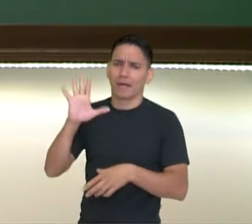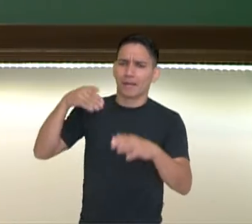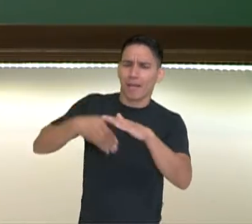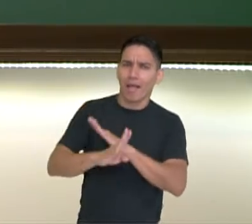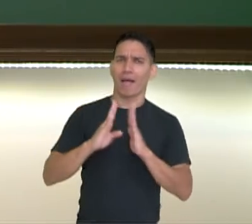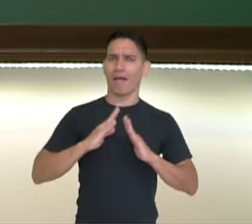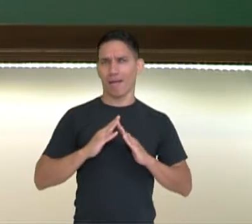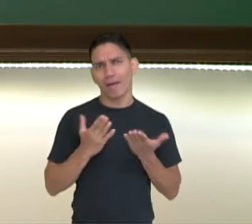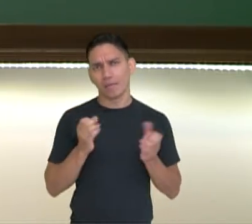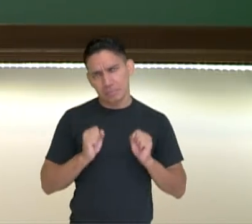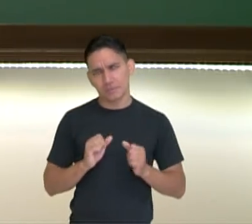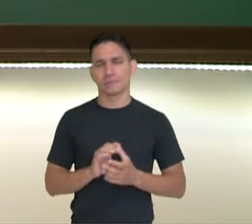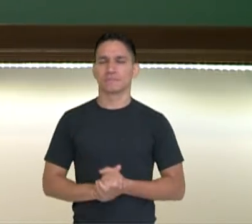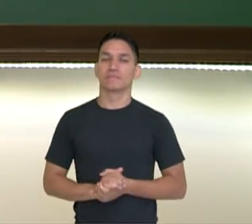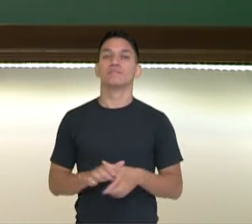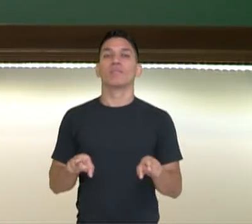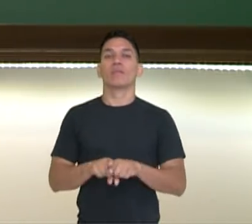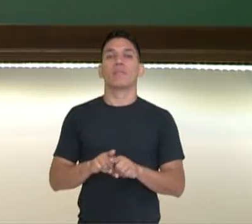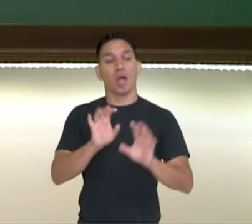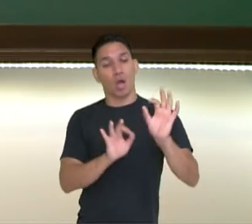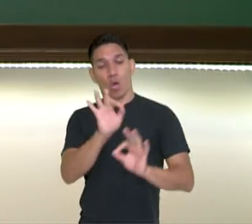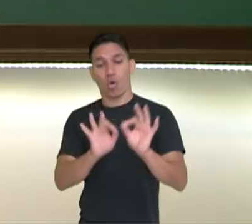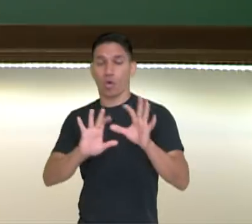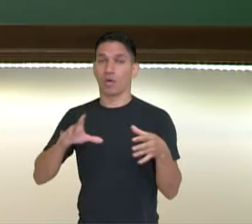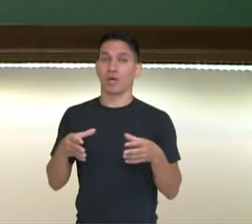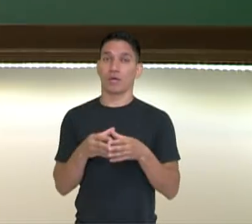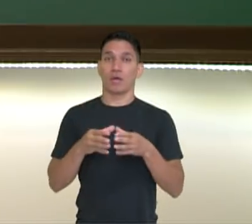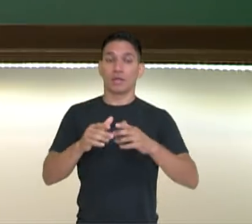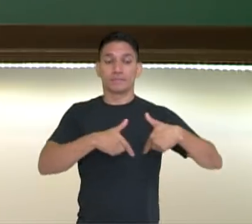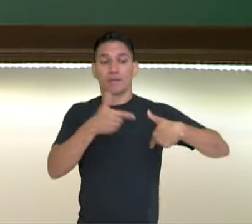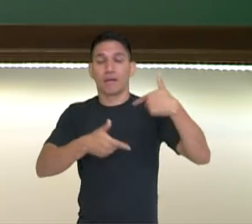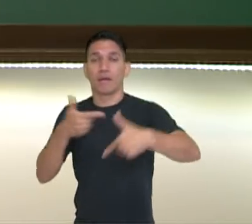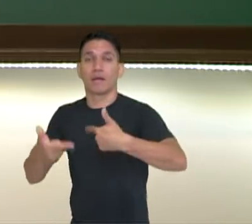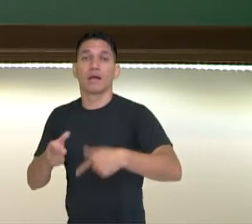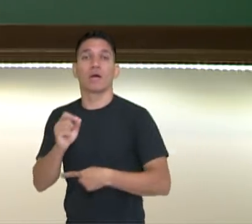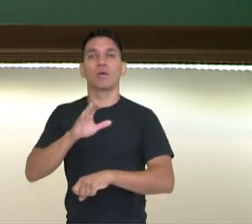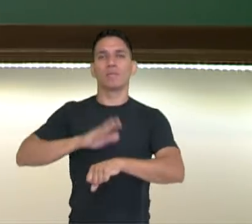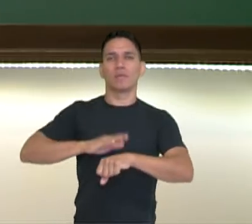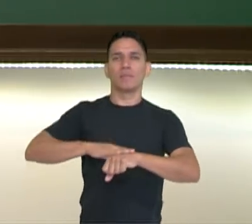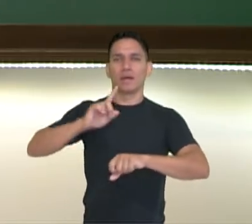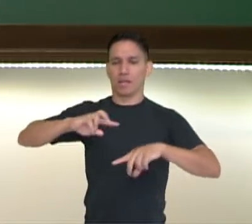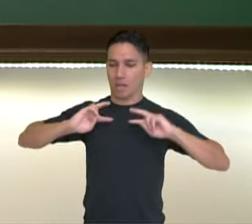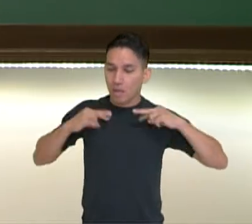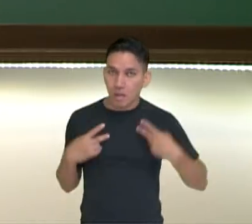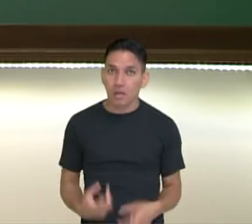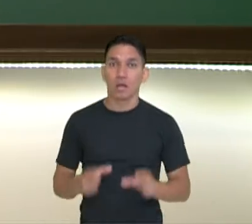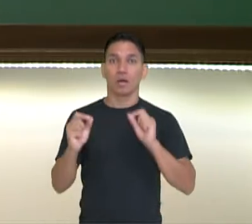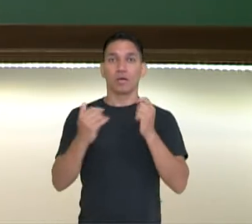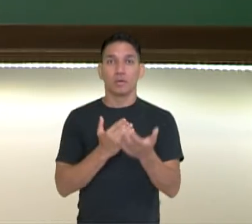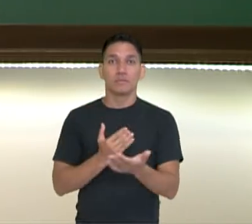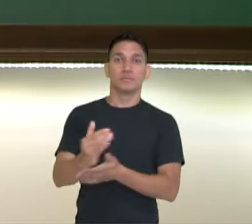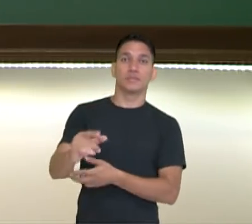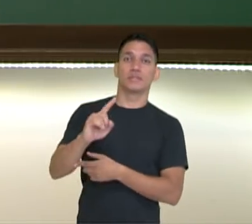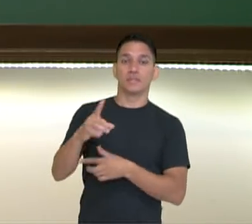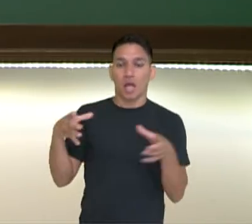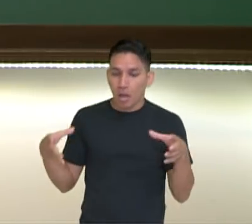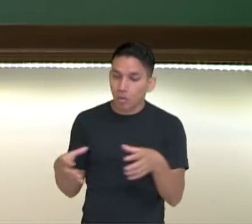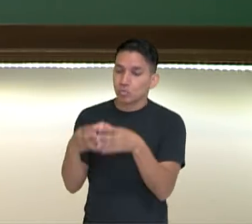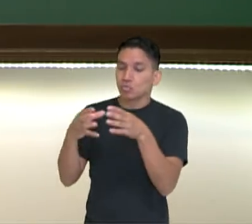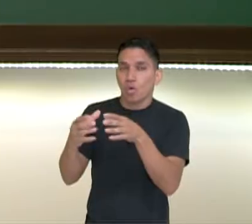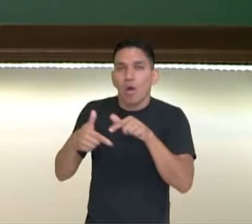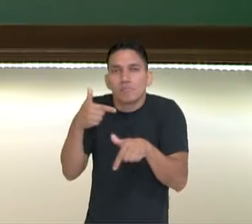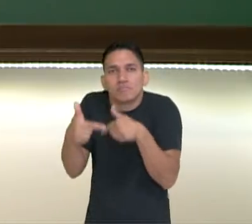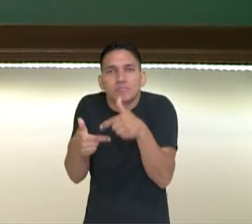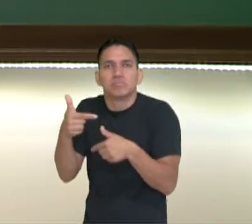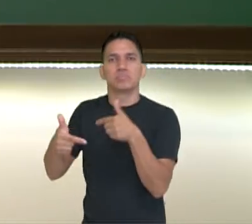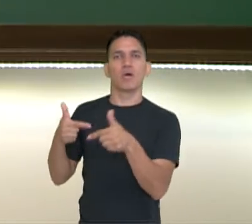casa. E a organização coletiva do trabalho, aquele momento quando o ser humano começou a trabalhar coletivamente